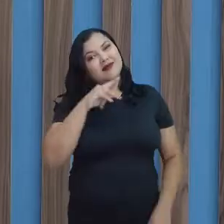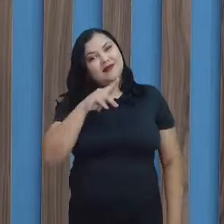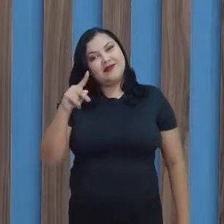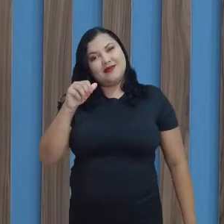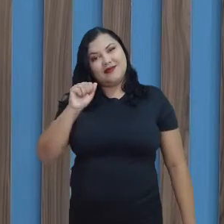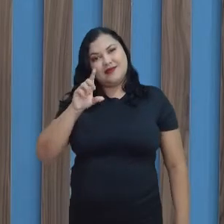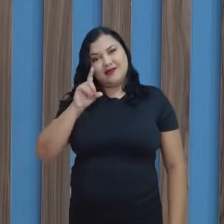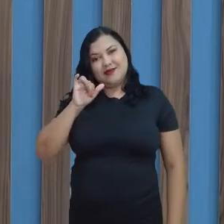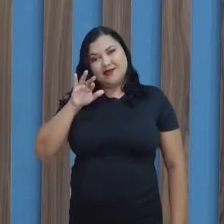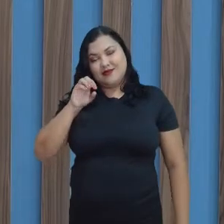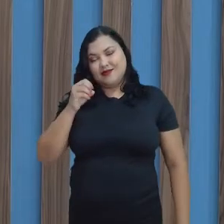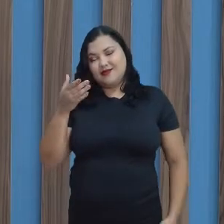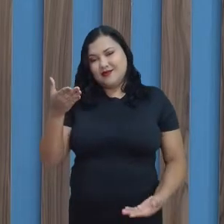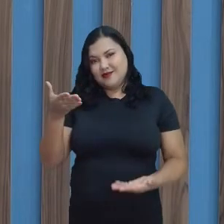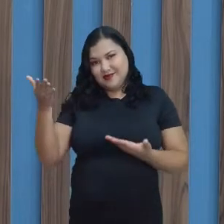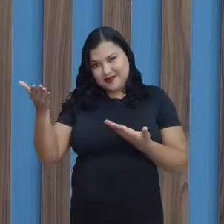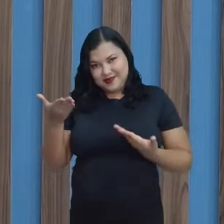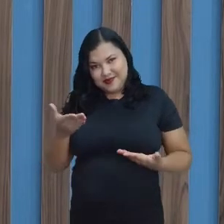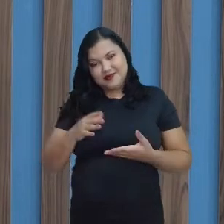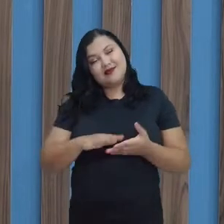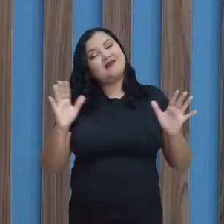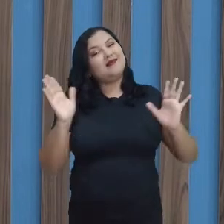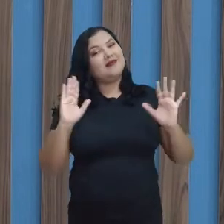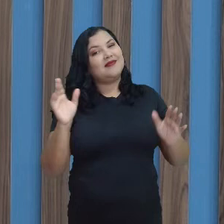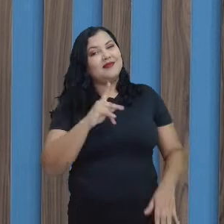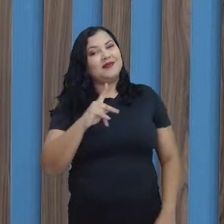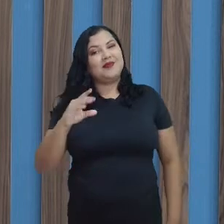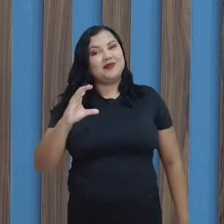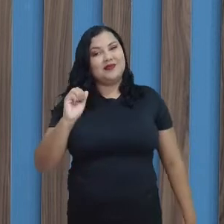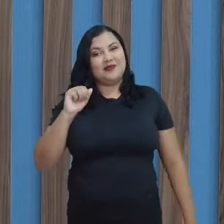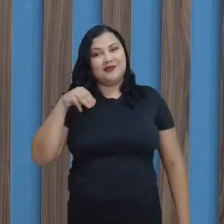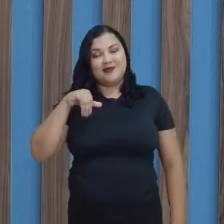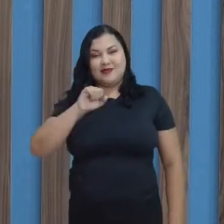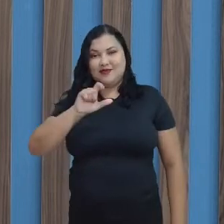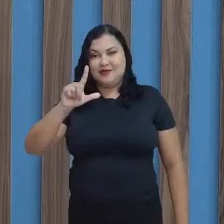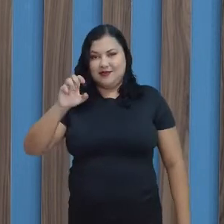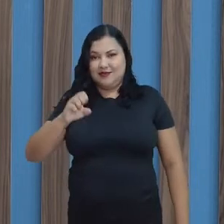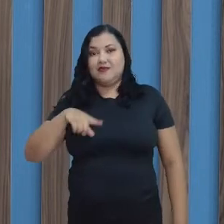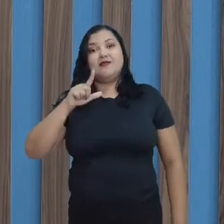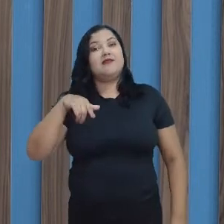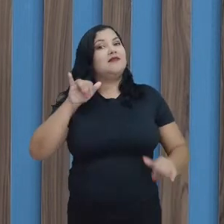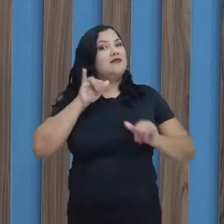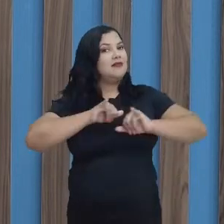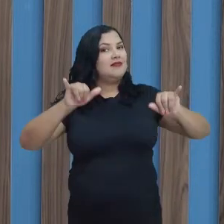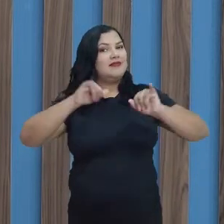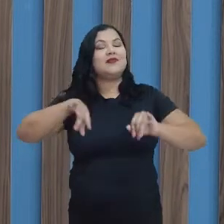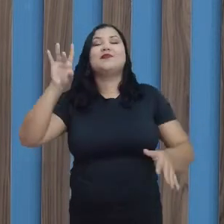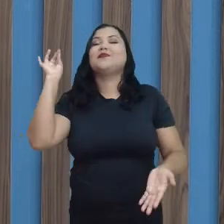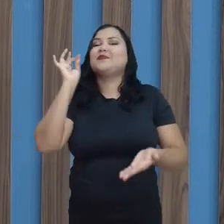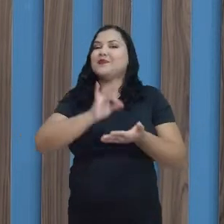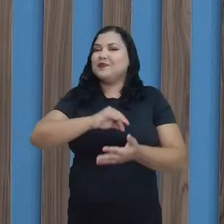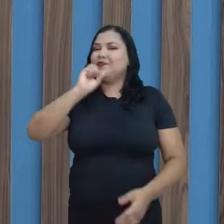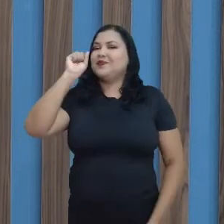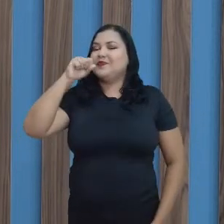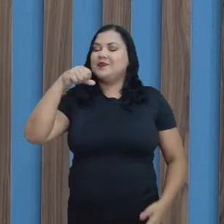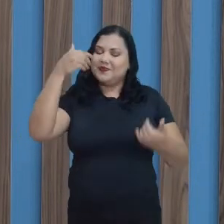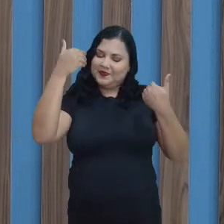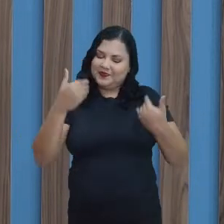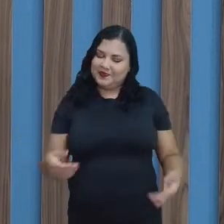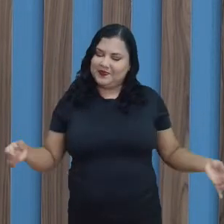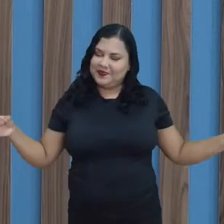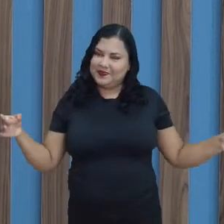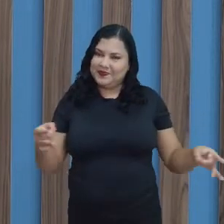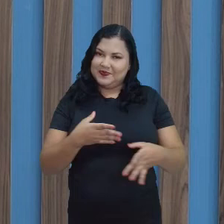aula. Olá, professora Camille. É uma informação verdadeira que Camille falou, tá? Estou aqui pronta